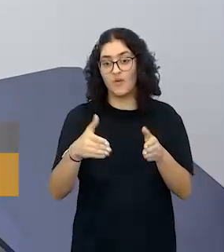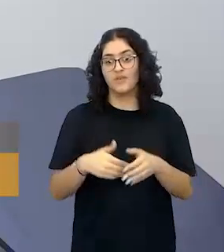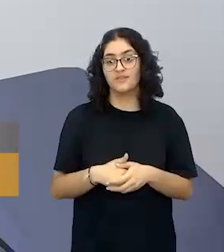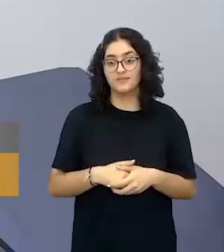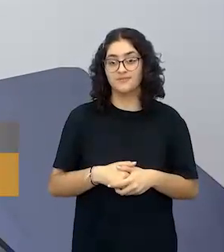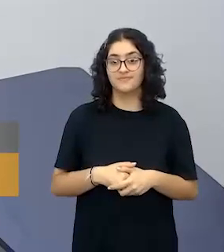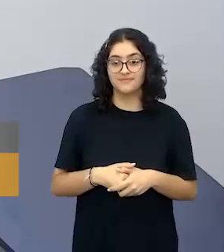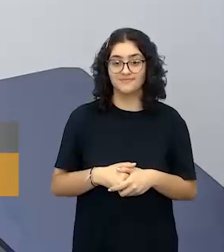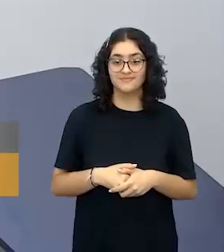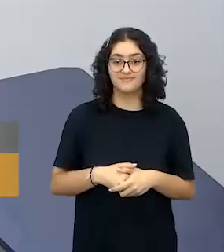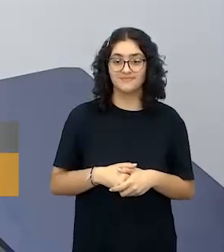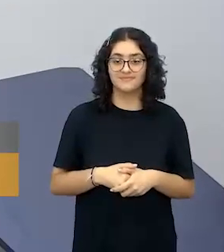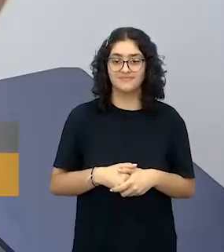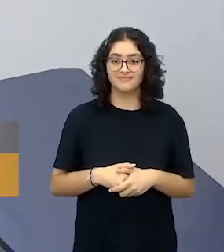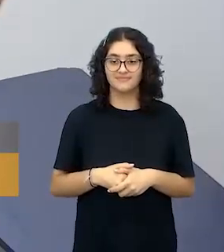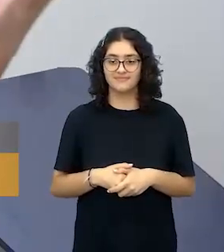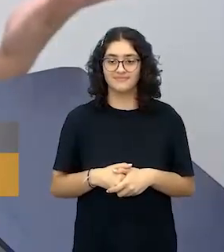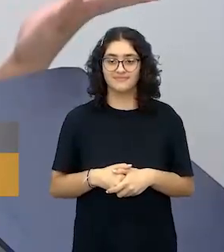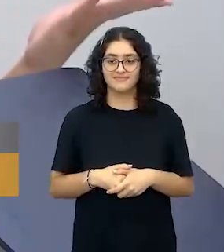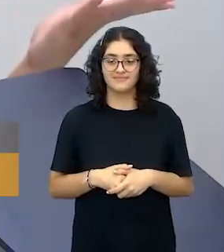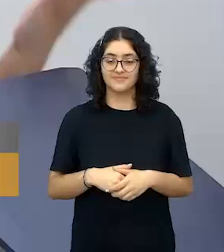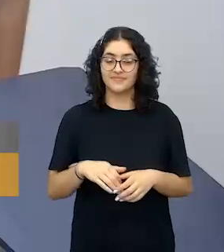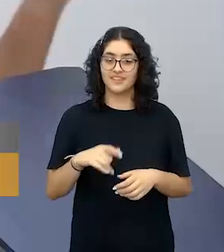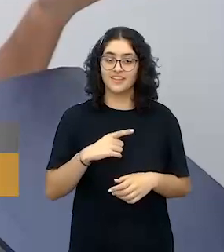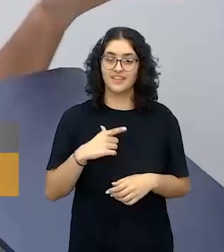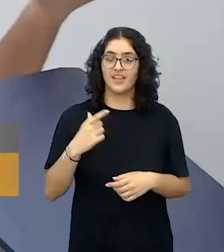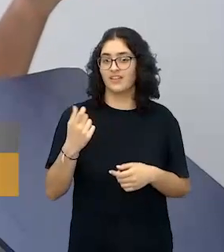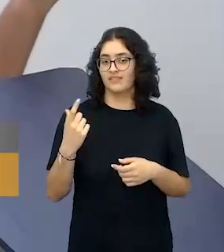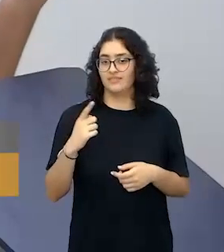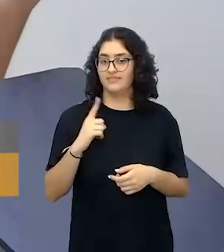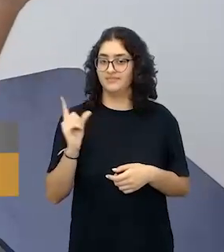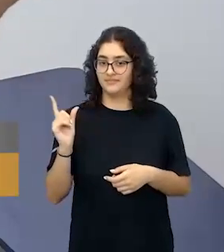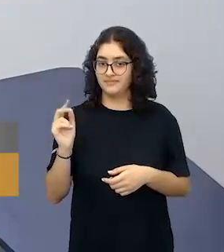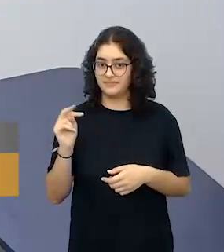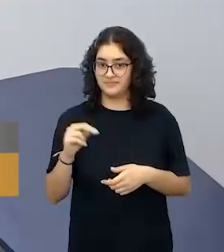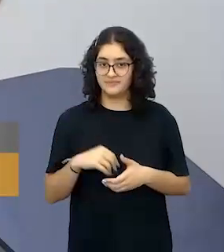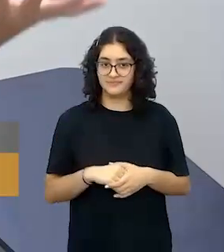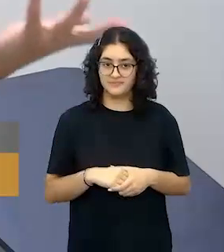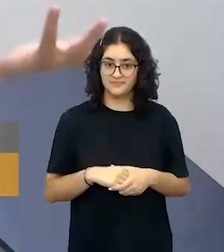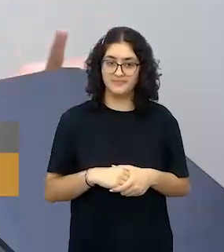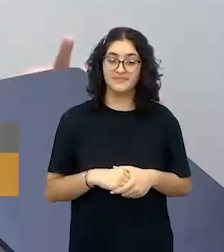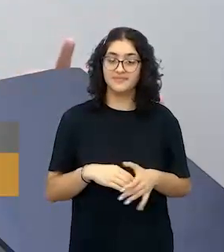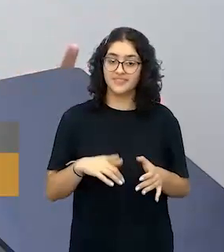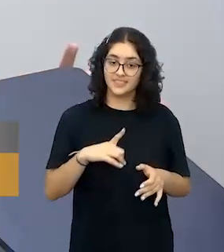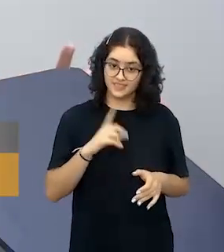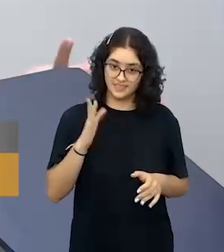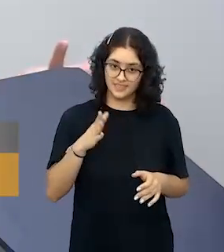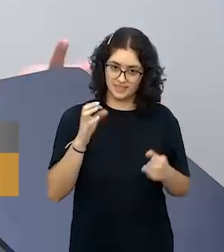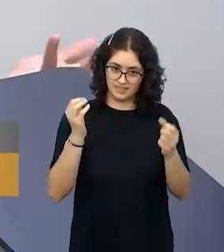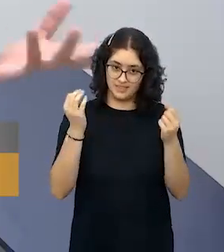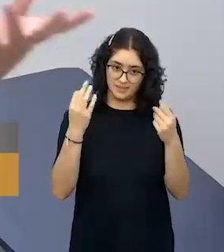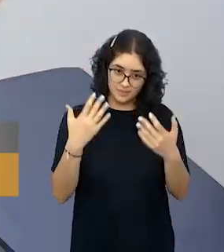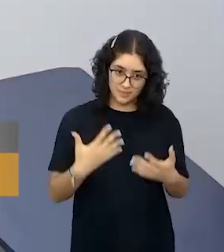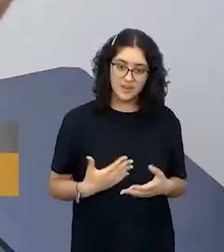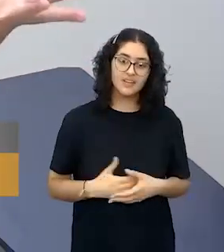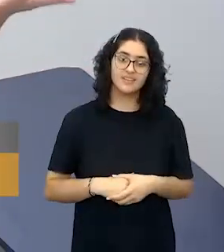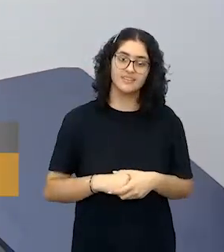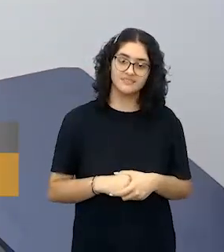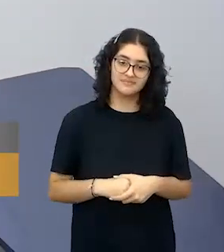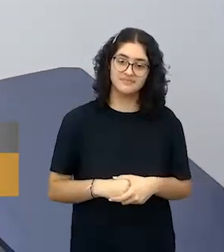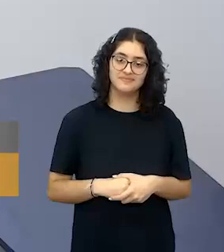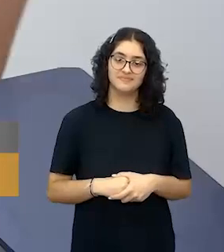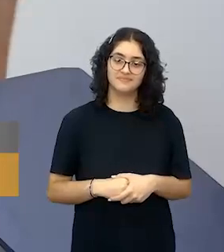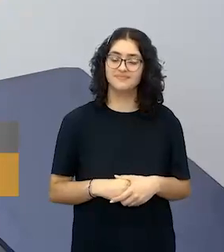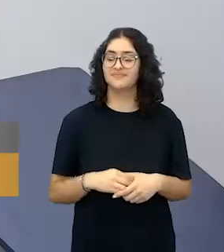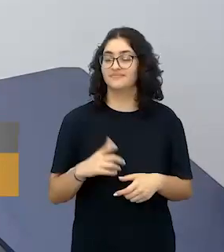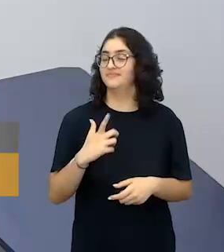Legal, gente. Eu trouxe aqui algumas questões, né? Traz muito do que vocês já falaram, né, que a gente